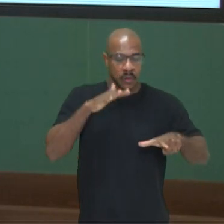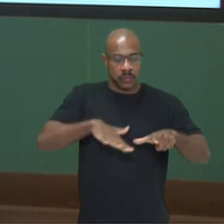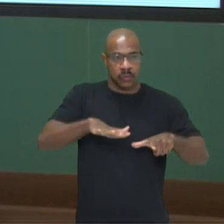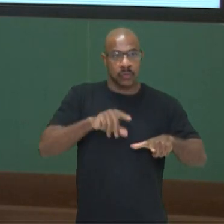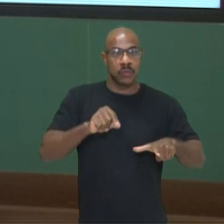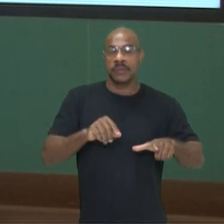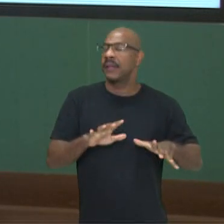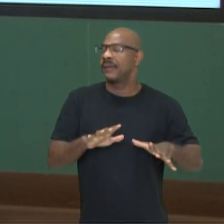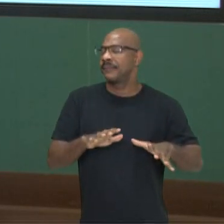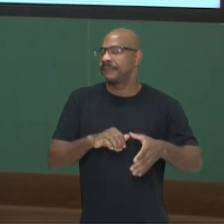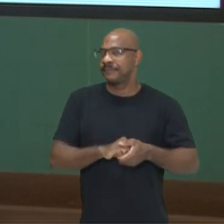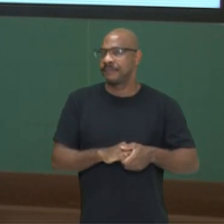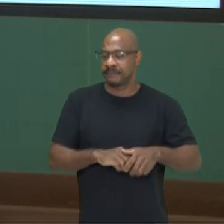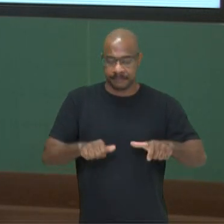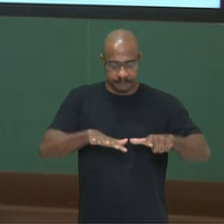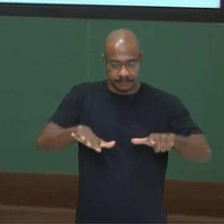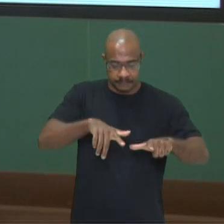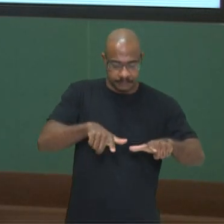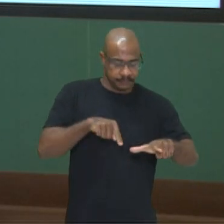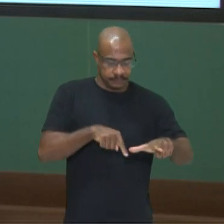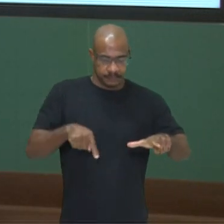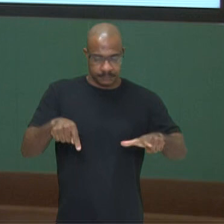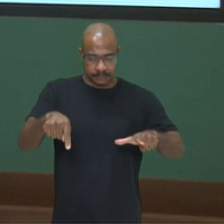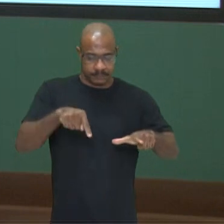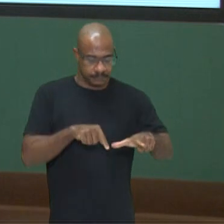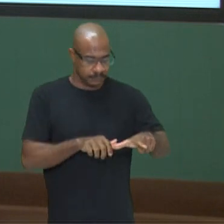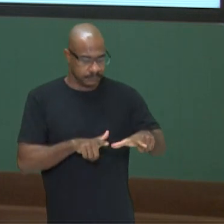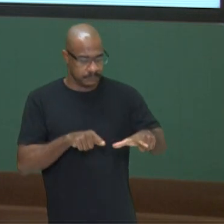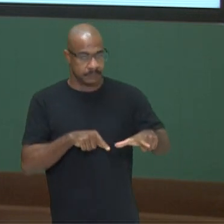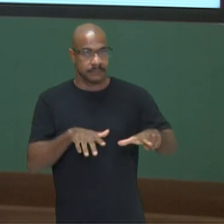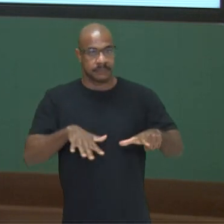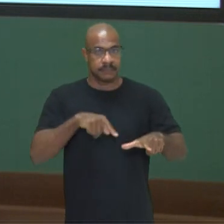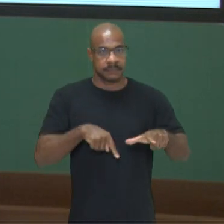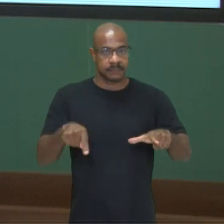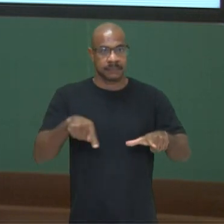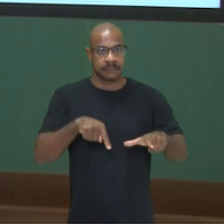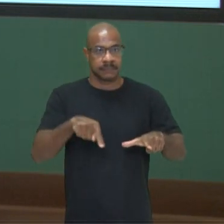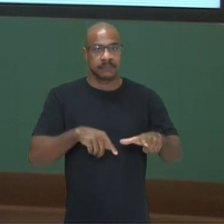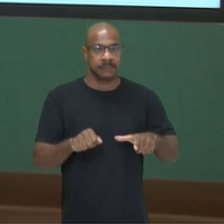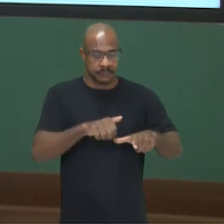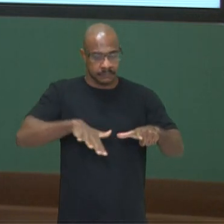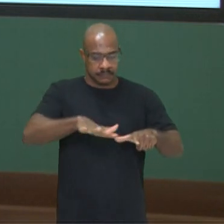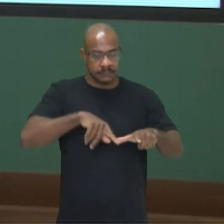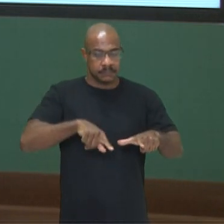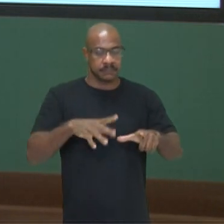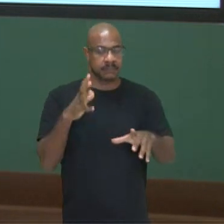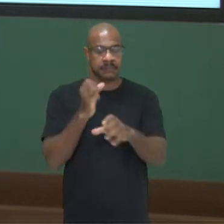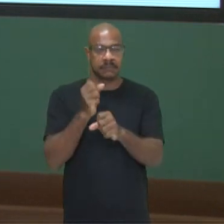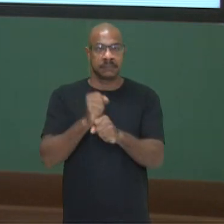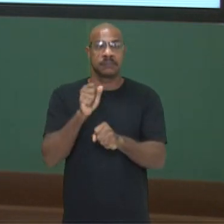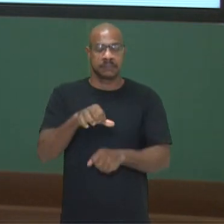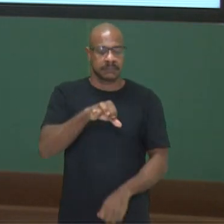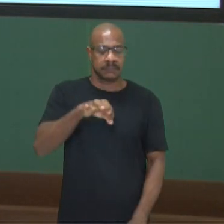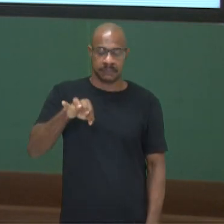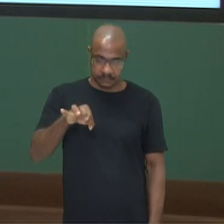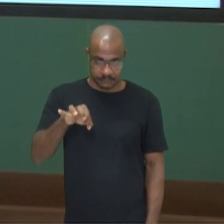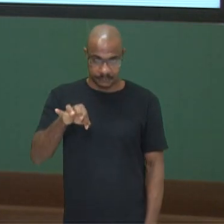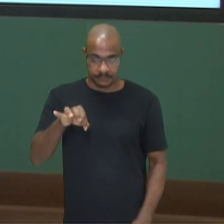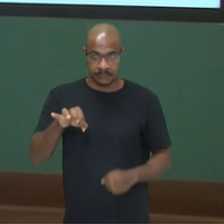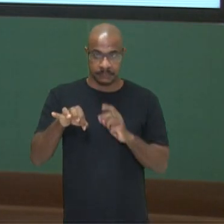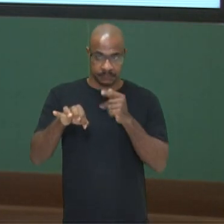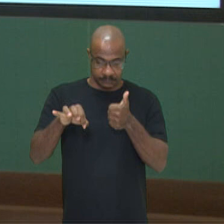lado vezes lado ou lado ao quadrado, ok? A área nós já sabemos que é 900